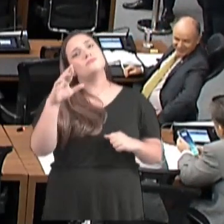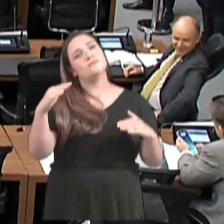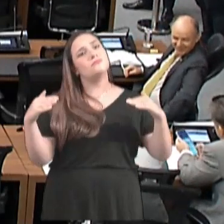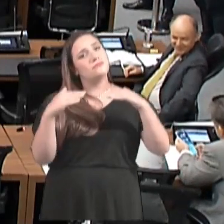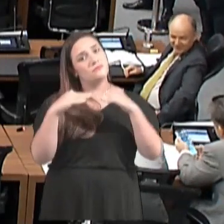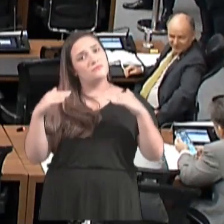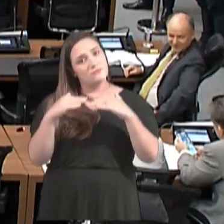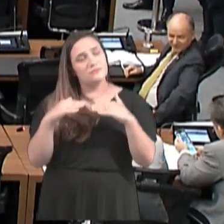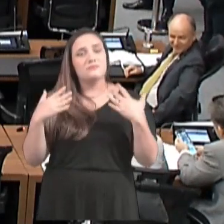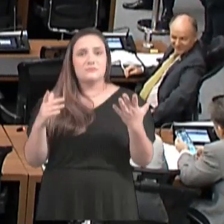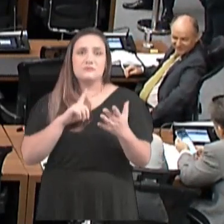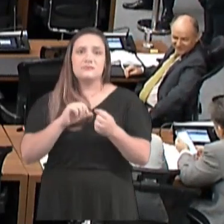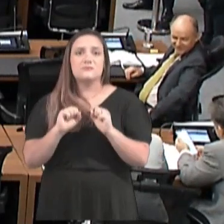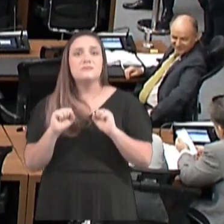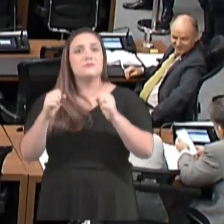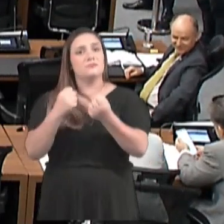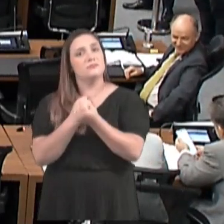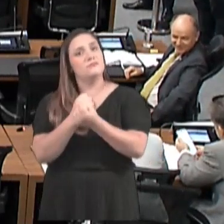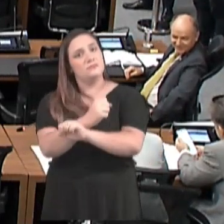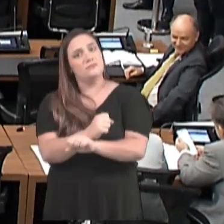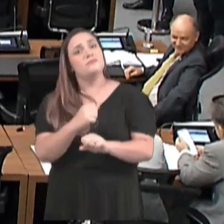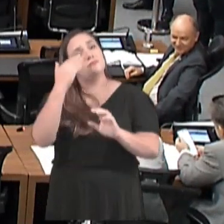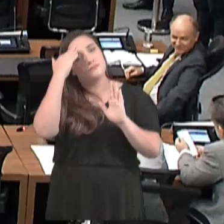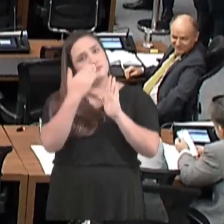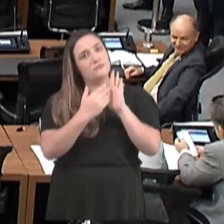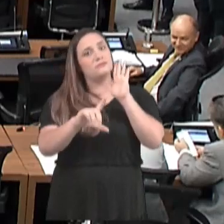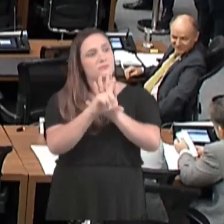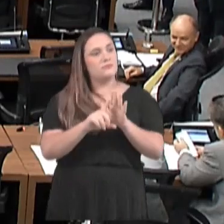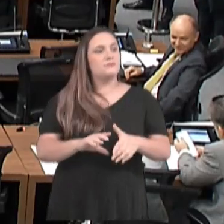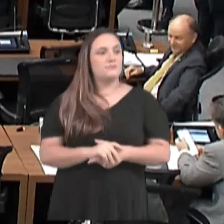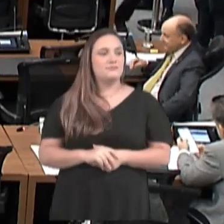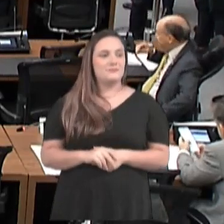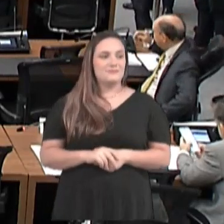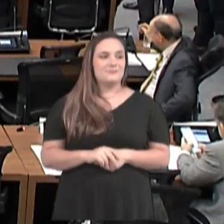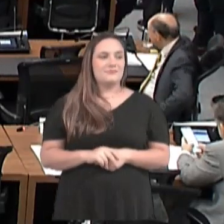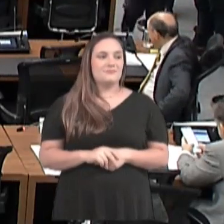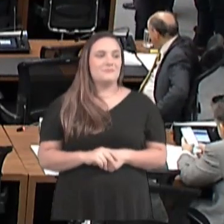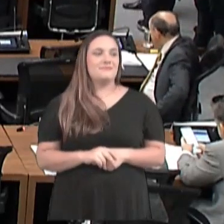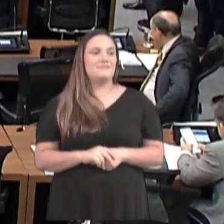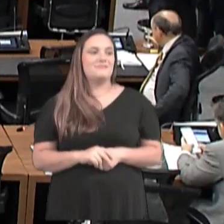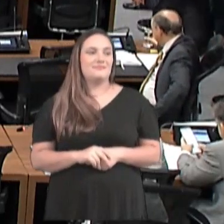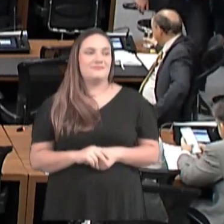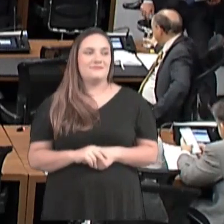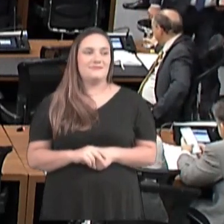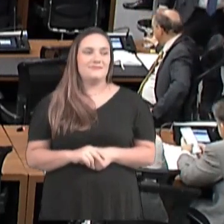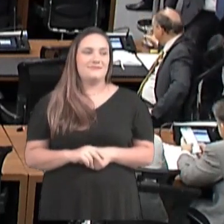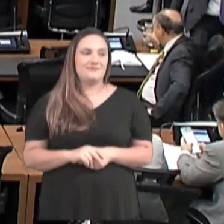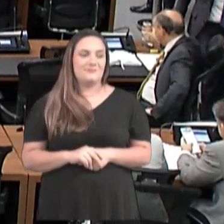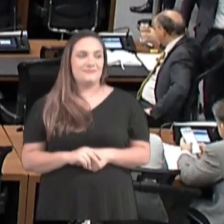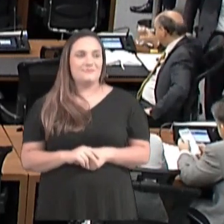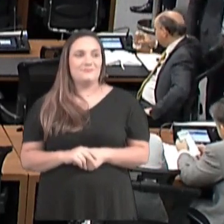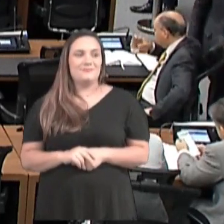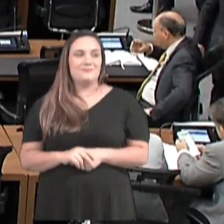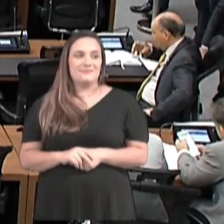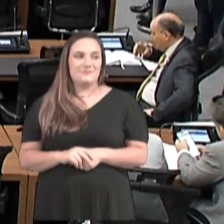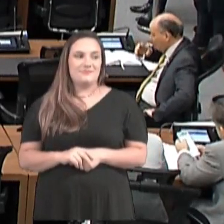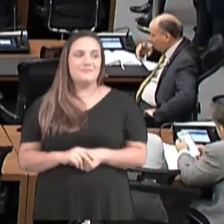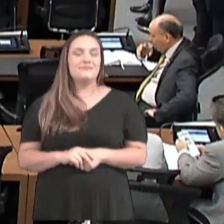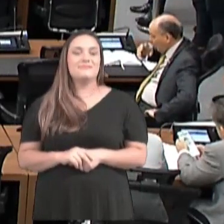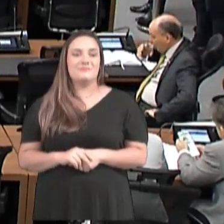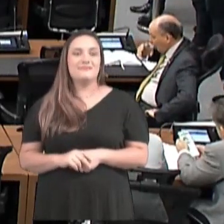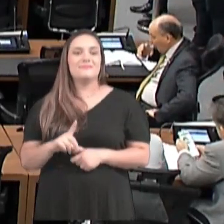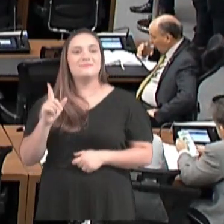CCJ, que se debruçou sobre a legalidade do tema e convalida um ato do nosso governador Eduardo Riedel